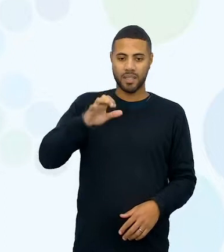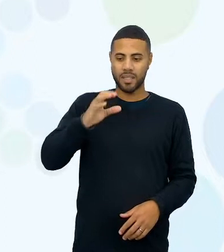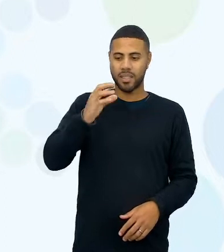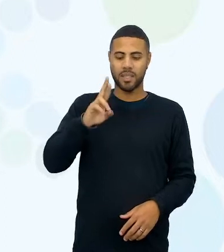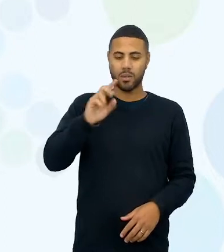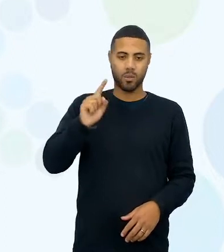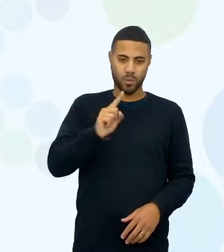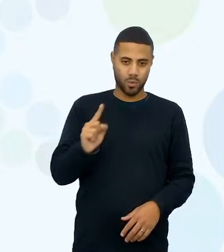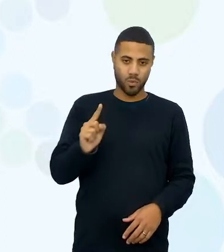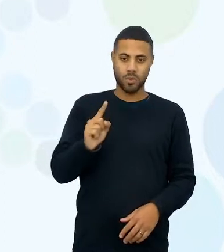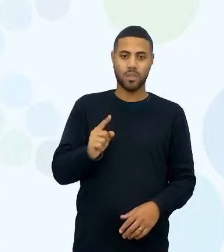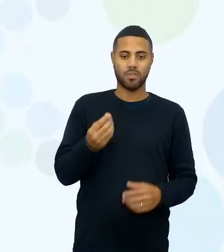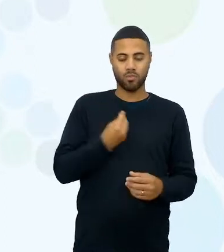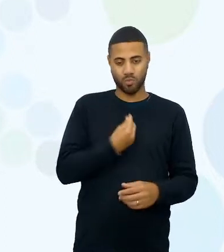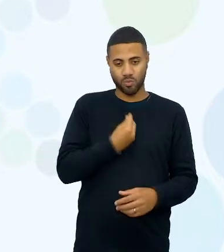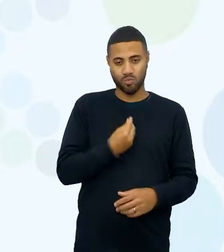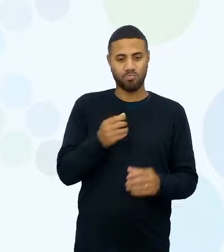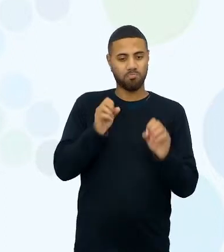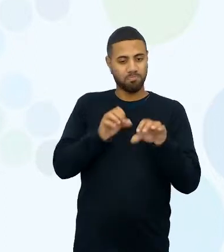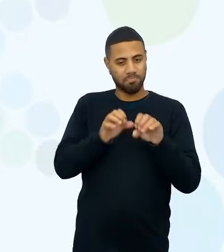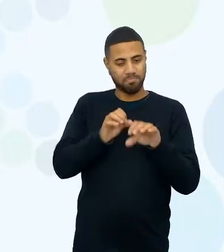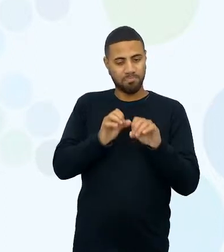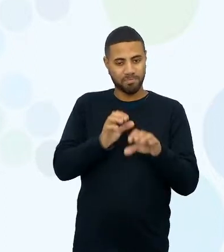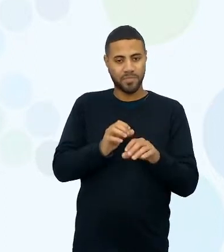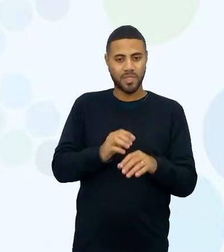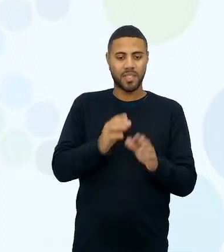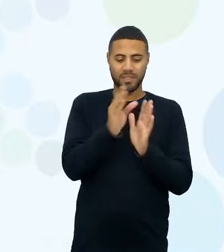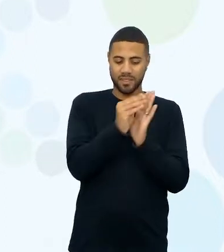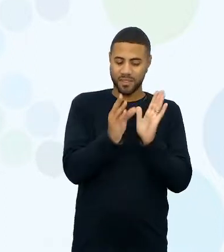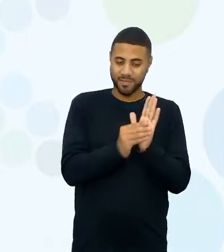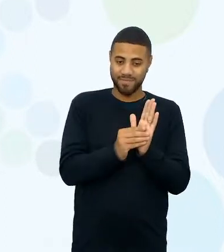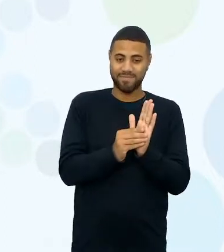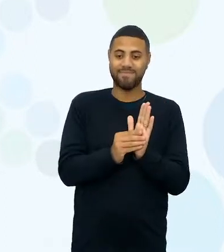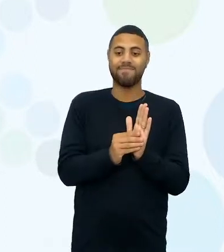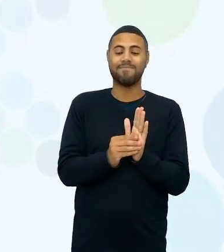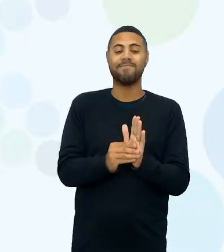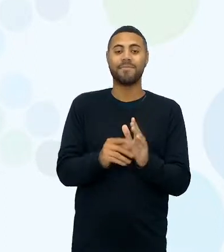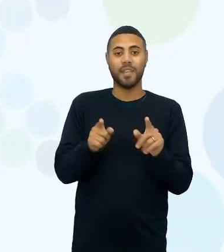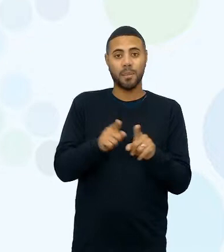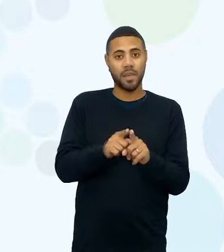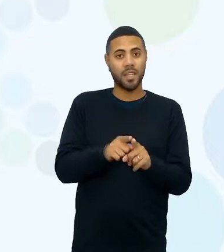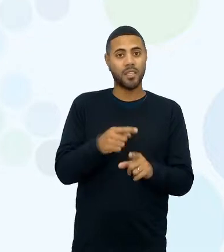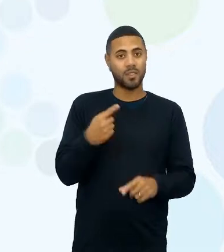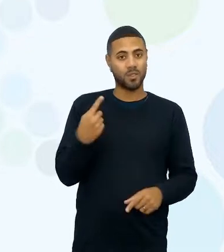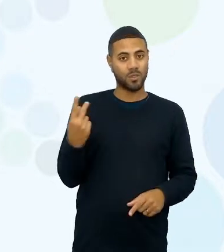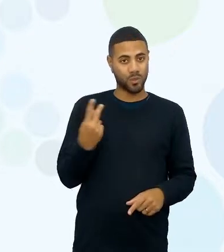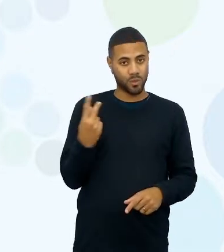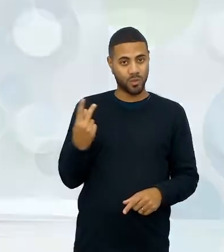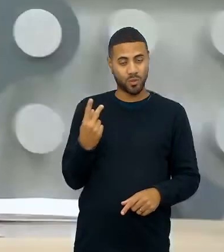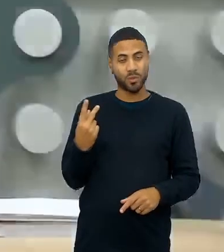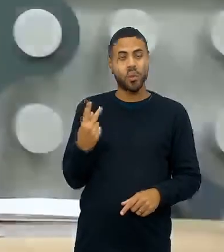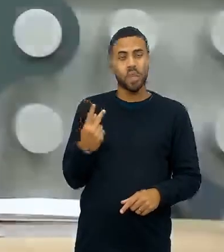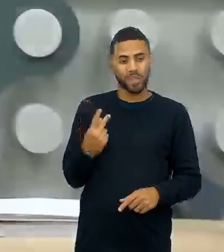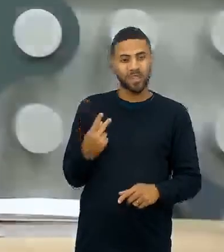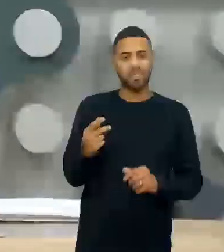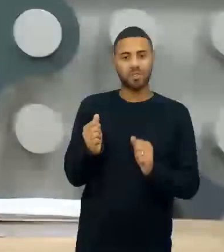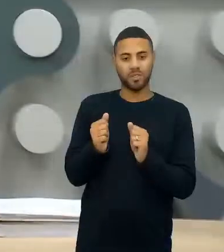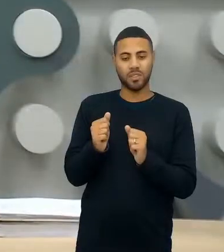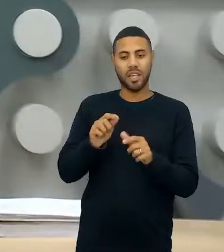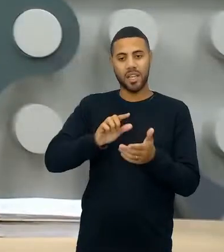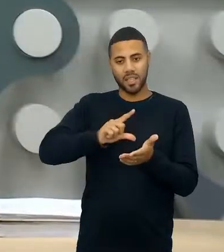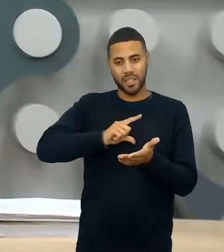vocês apresentando esse conteúdo, mas não estou sozinha. Nessa comunicação,